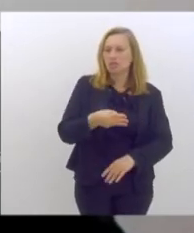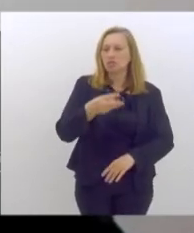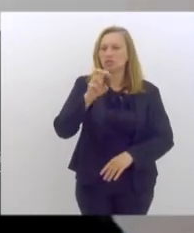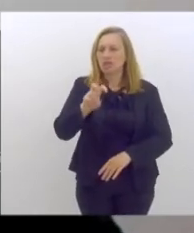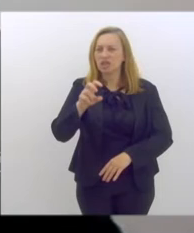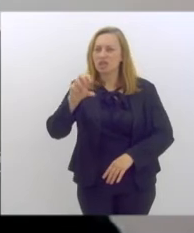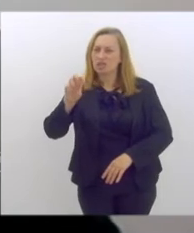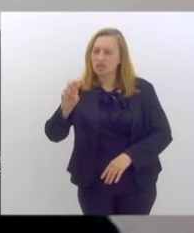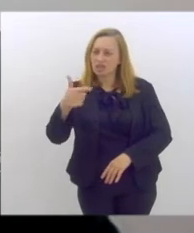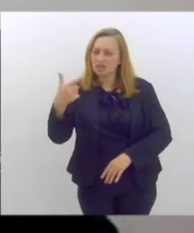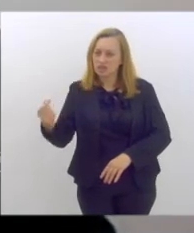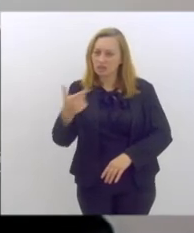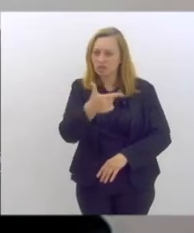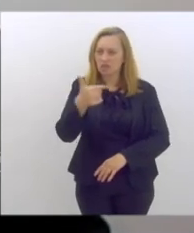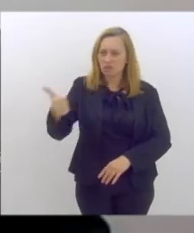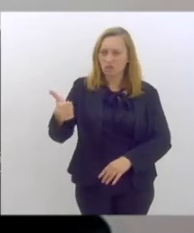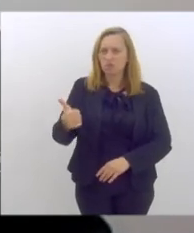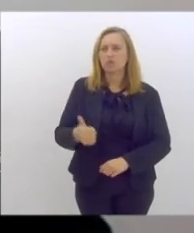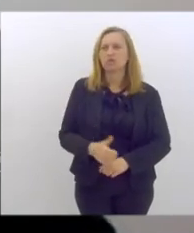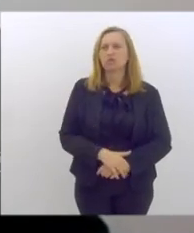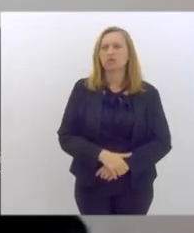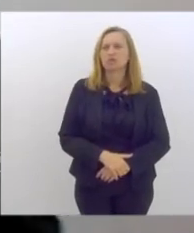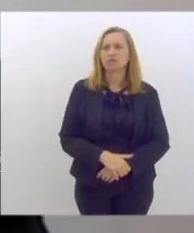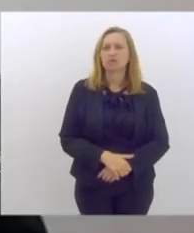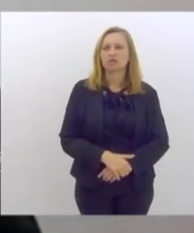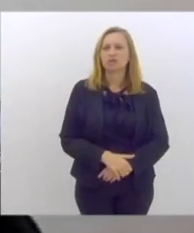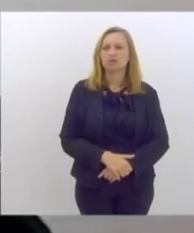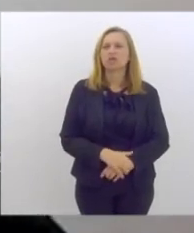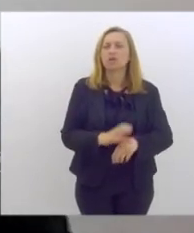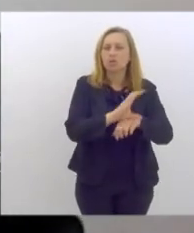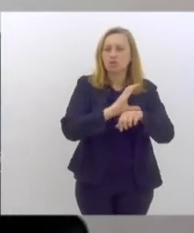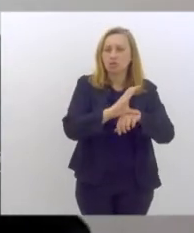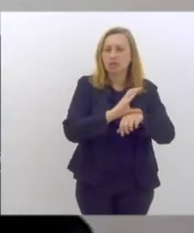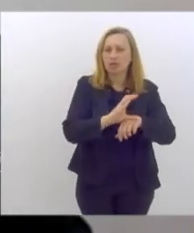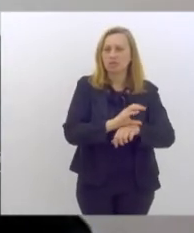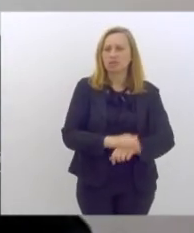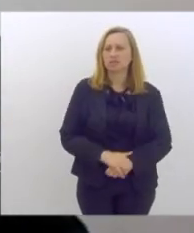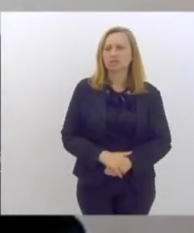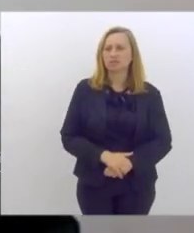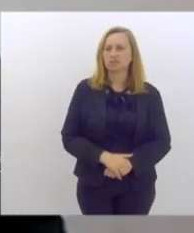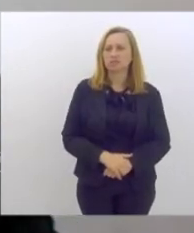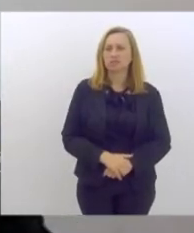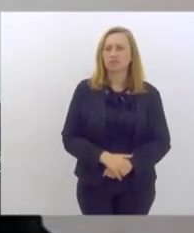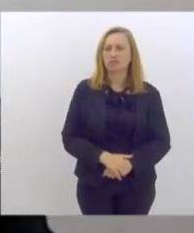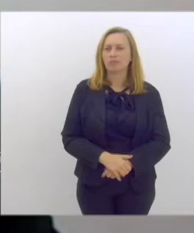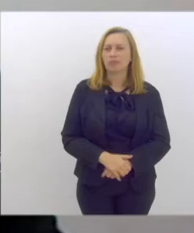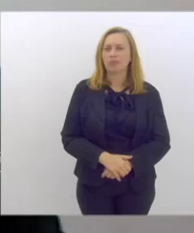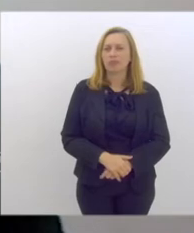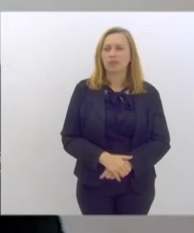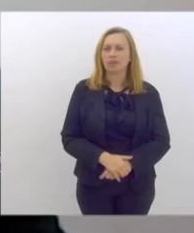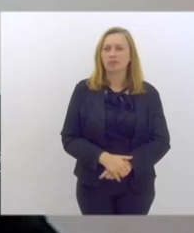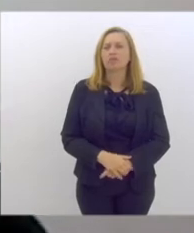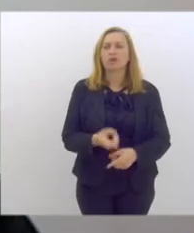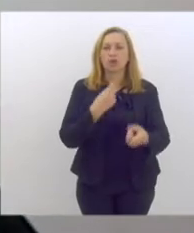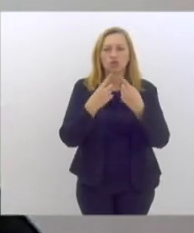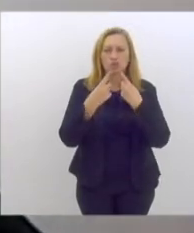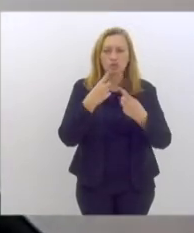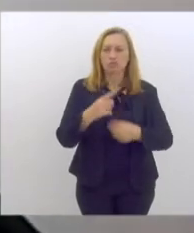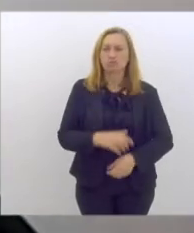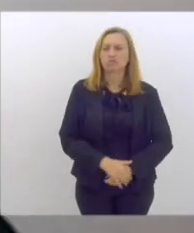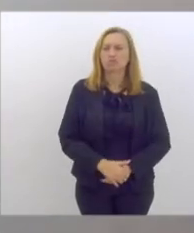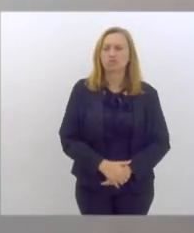3520 2021 o parecer pela constitucionalidade e e em